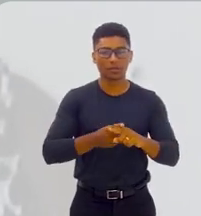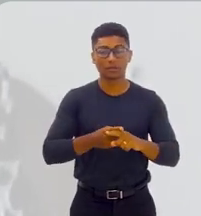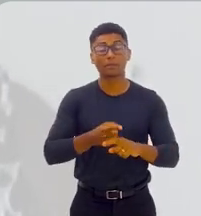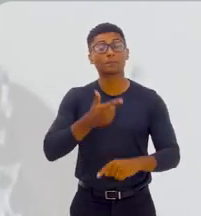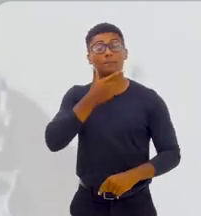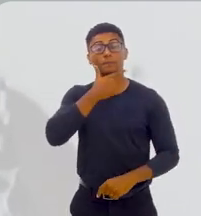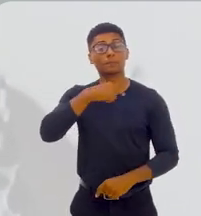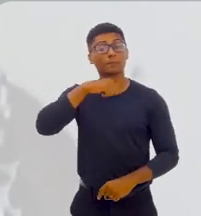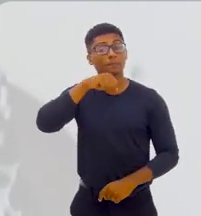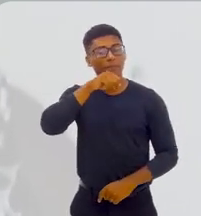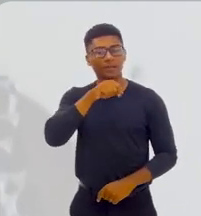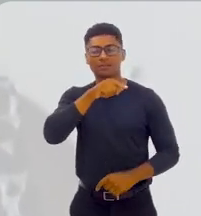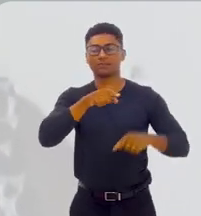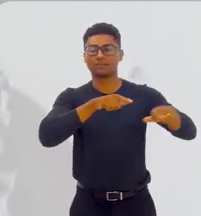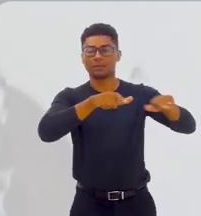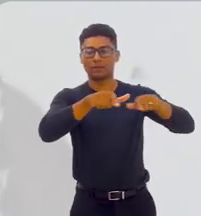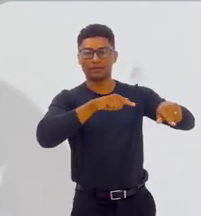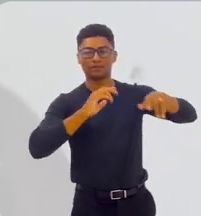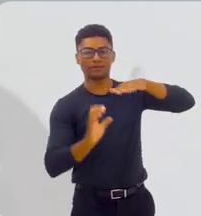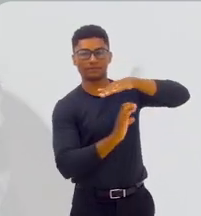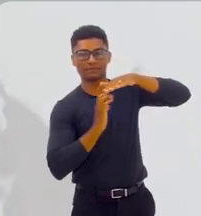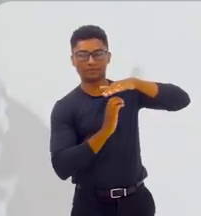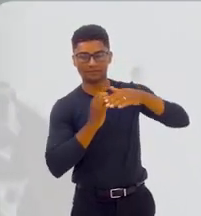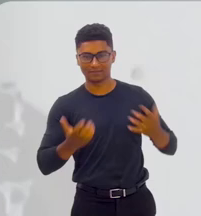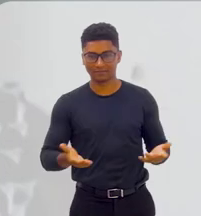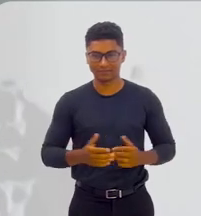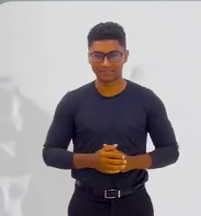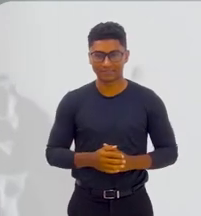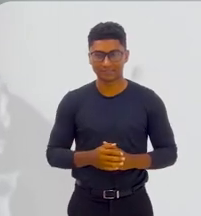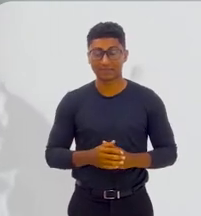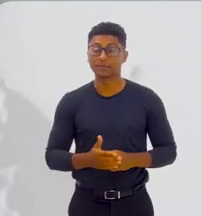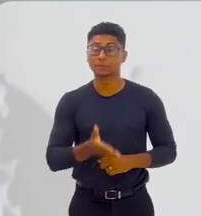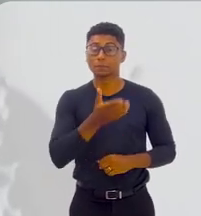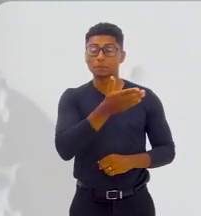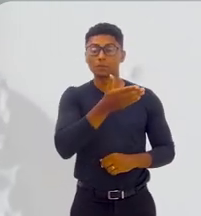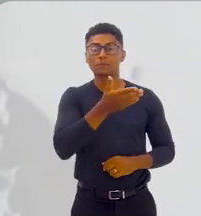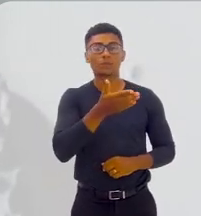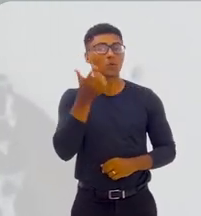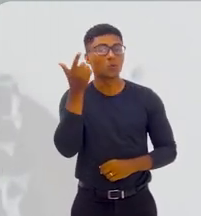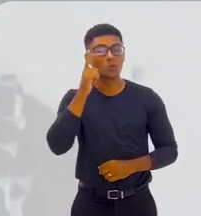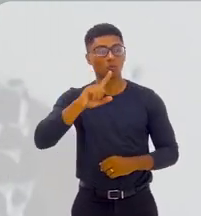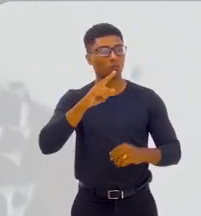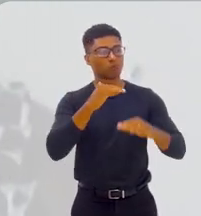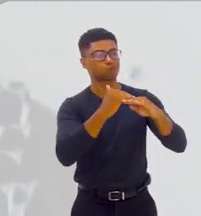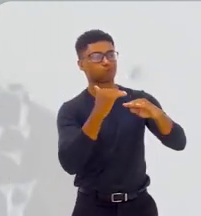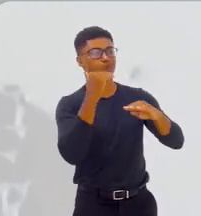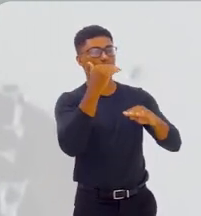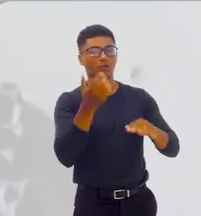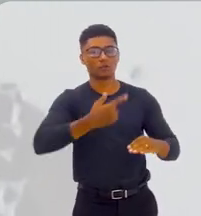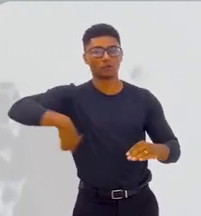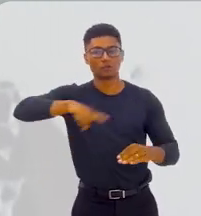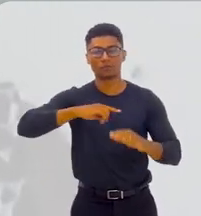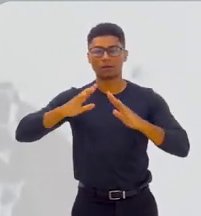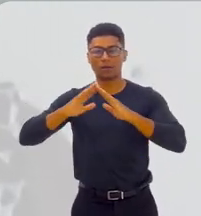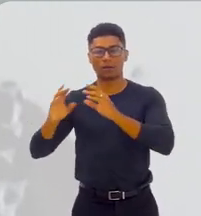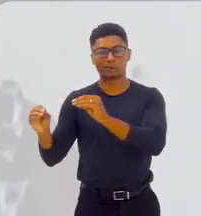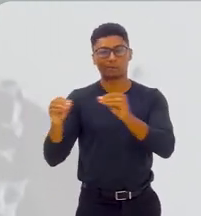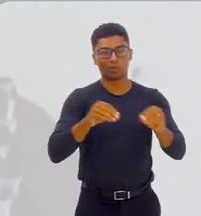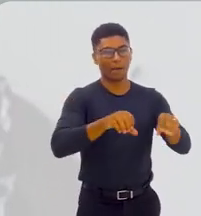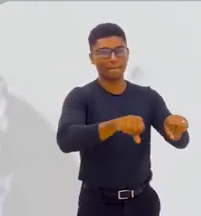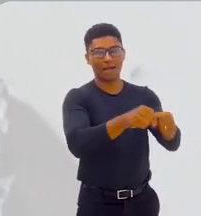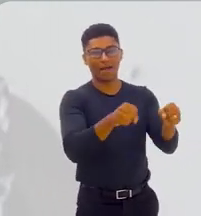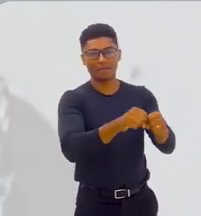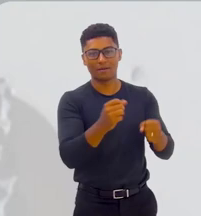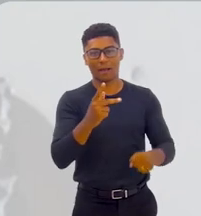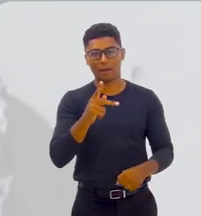os meus pais... Meu pai trabalhava numa empresa e ele, então, conseguiu uma promoção e nós fomos morar na Pavuna. Isso